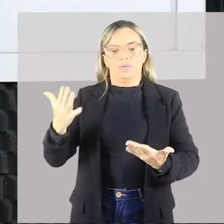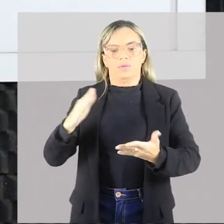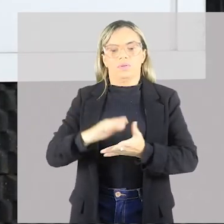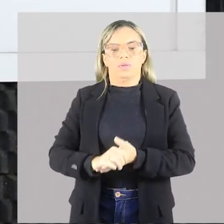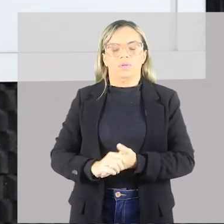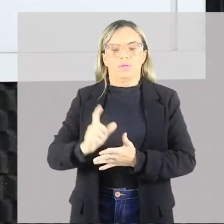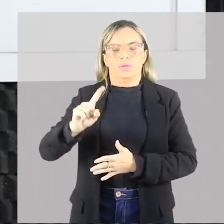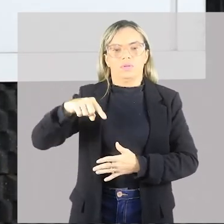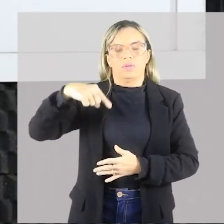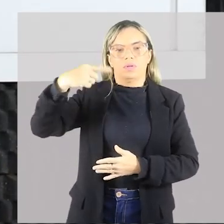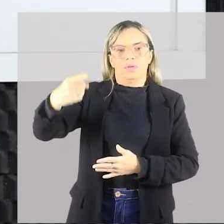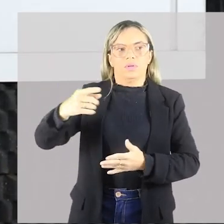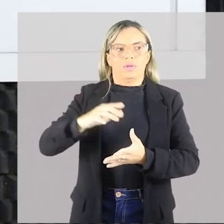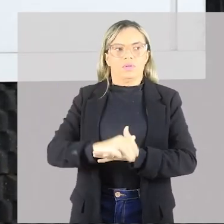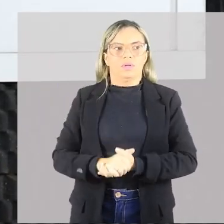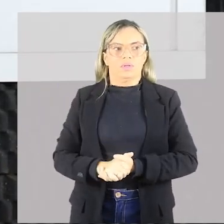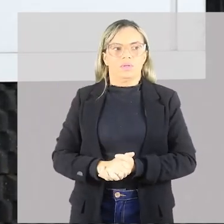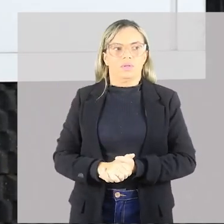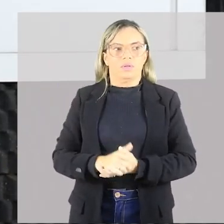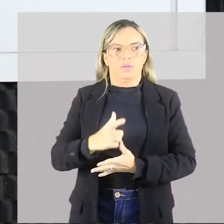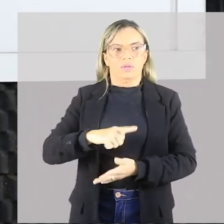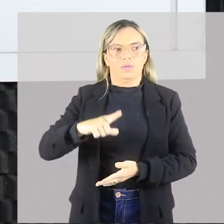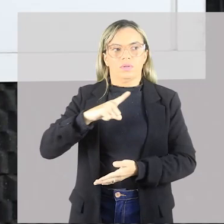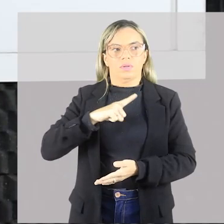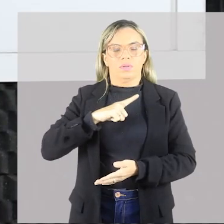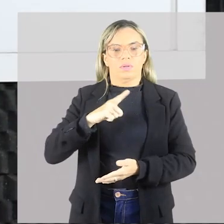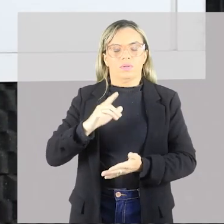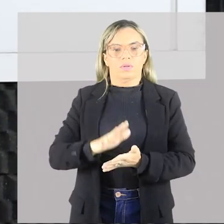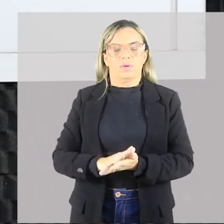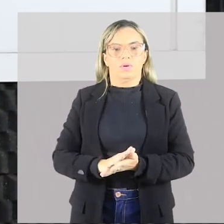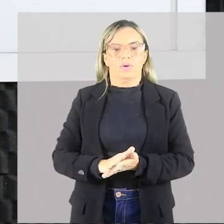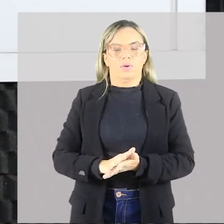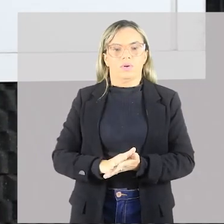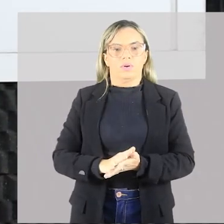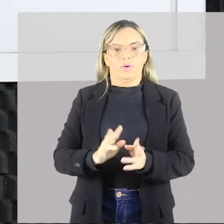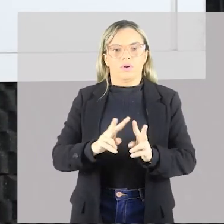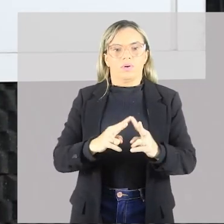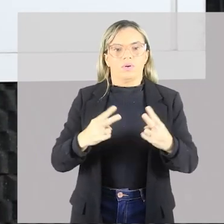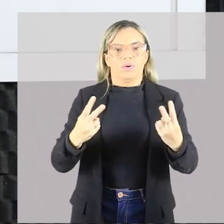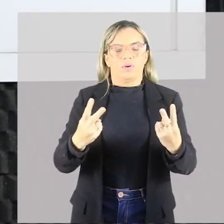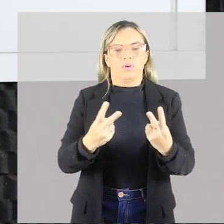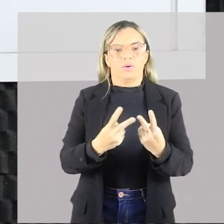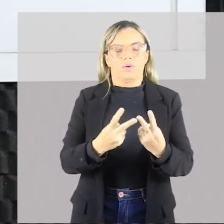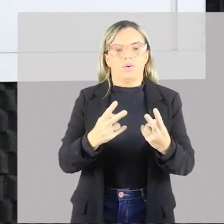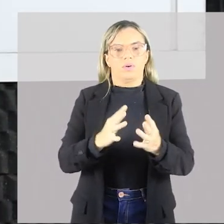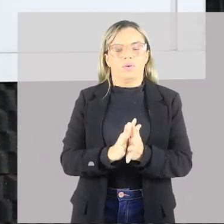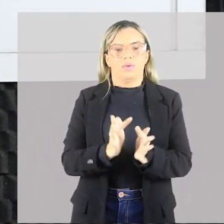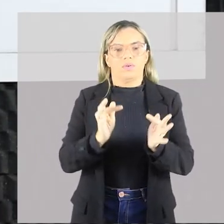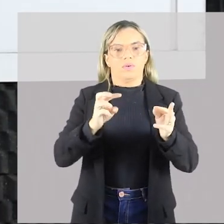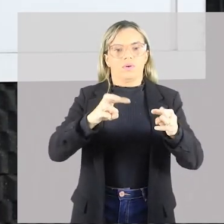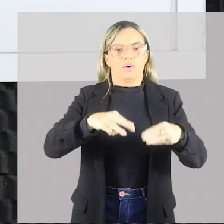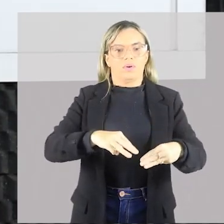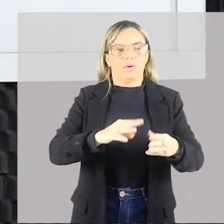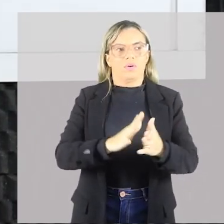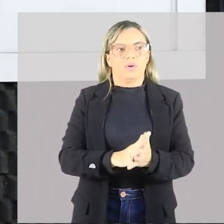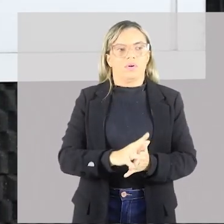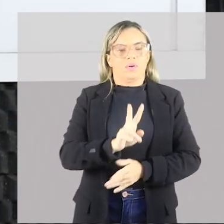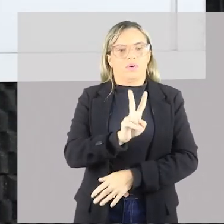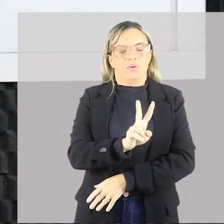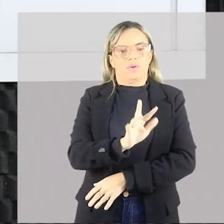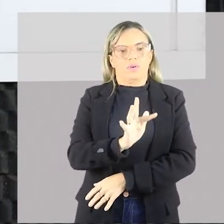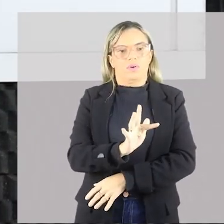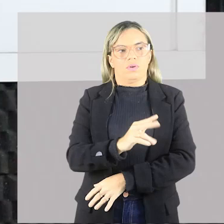Então, depois que você joga a pedra, você vai ter um volume final, né, vou chamar de VF, desse valor